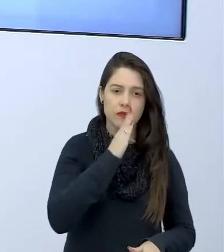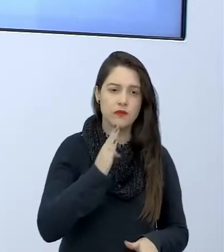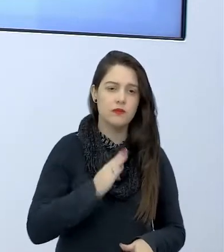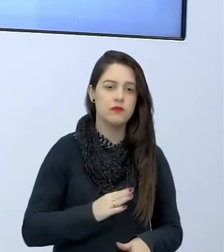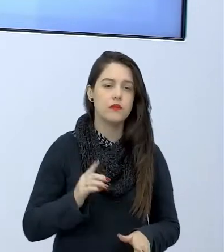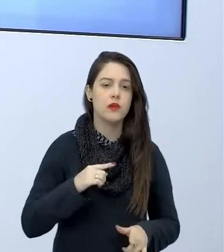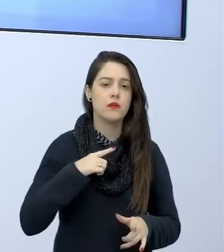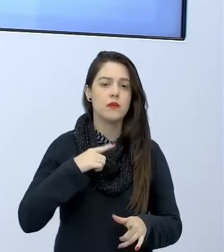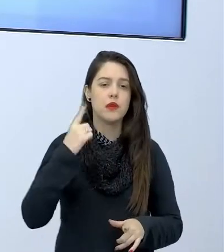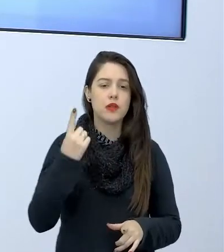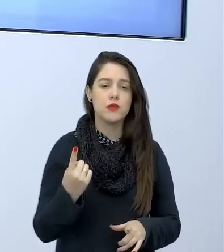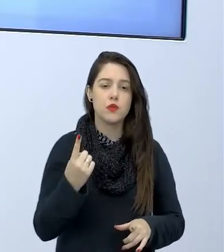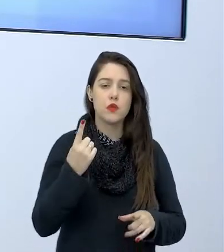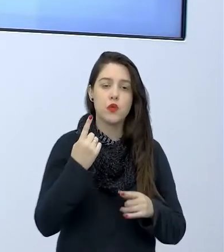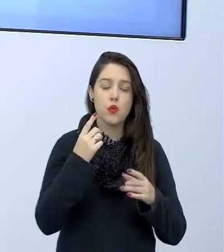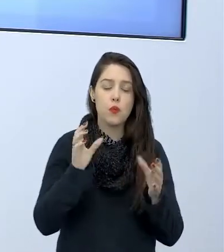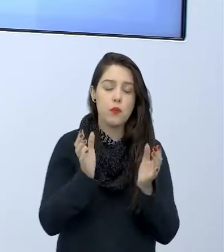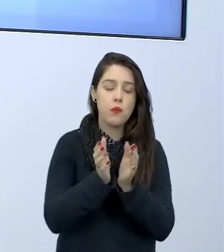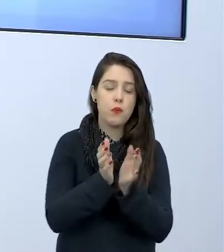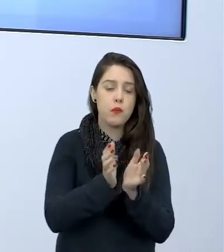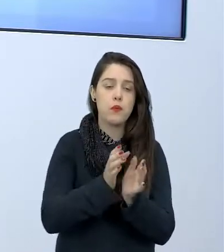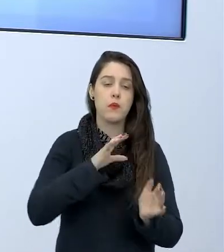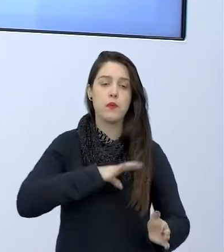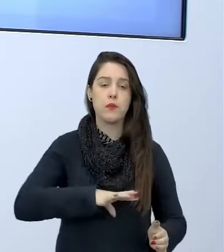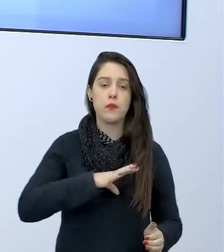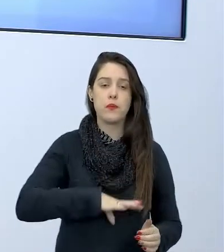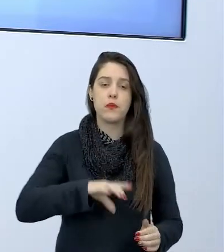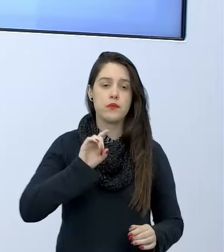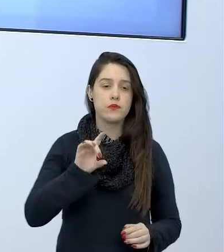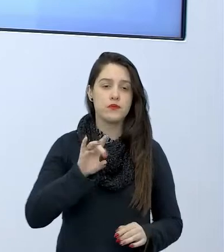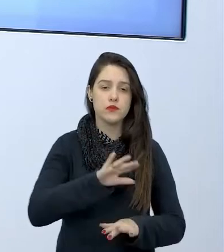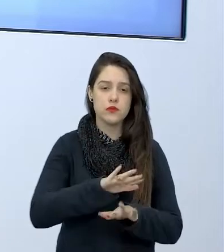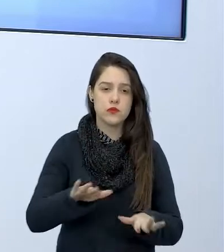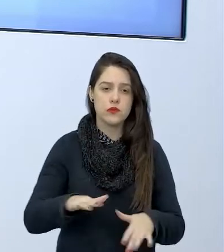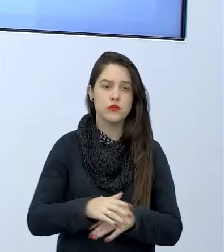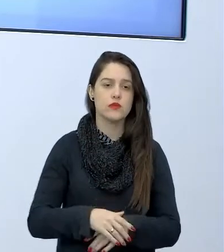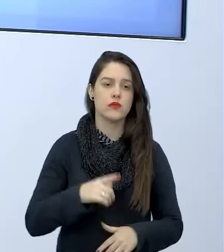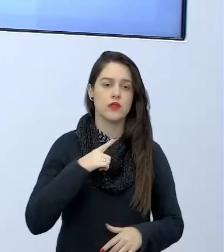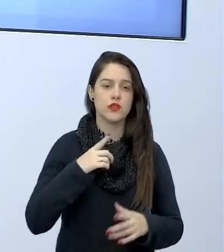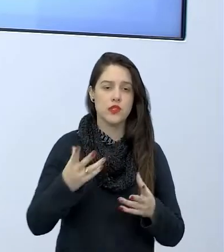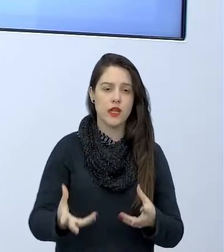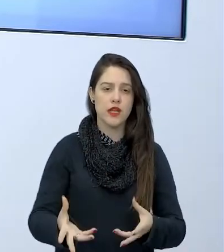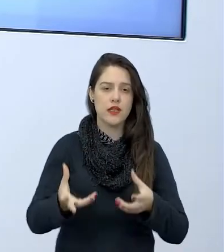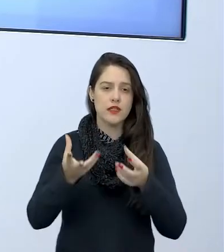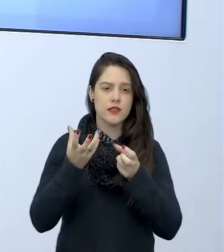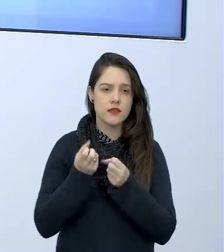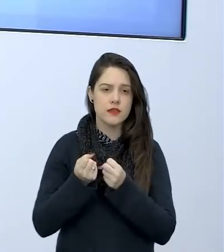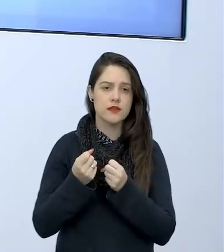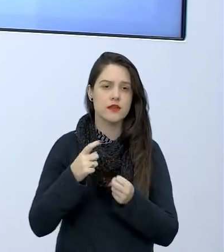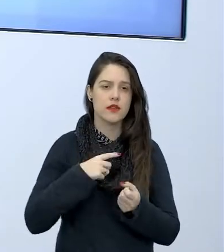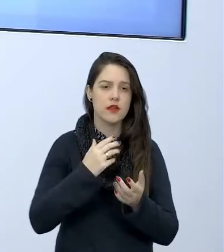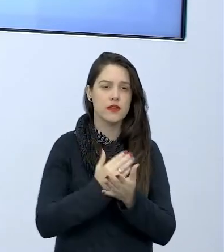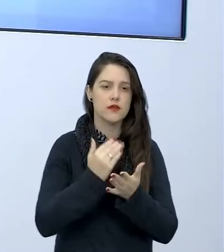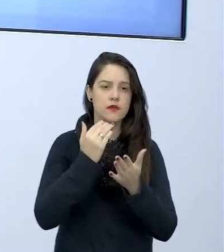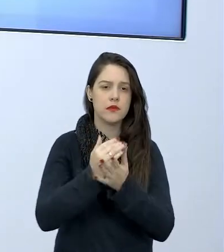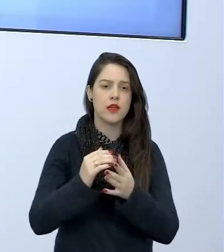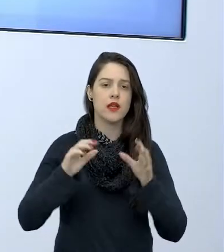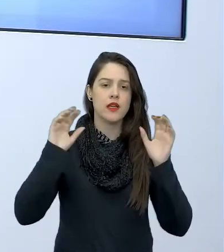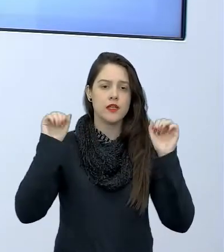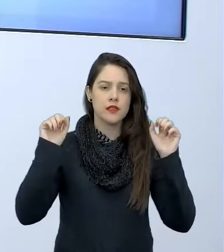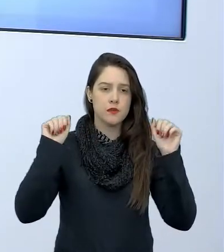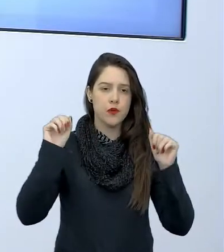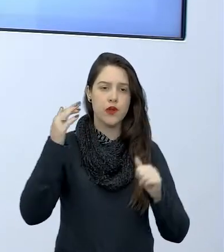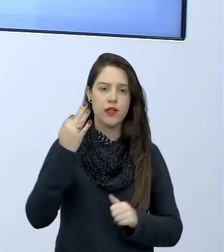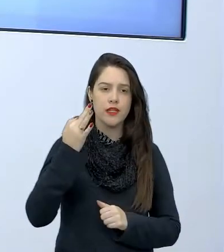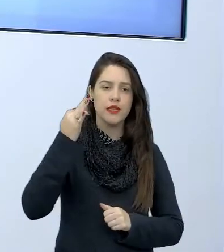gente não recebeu só povos portugueses, né? A gente não recebeu só portugueses. A gente recebeu alemães, espanhóis,